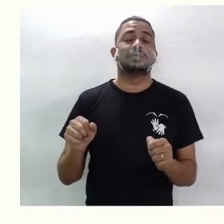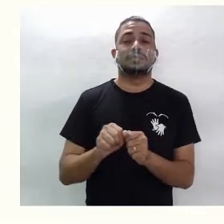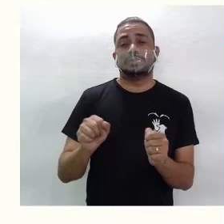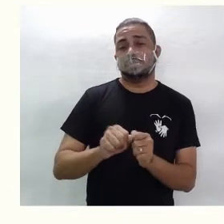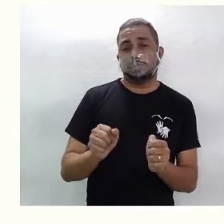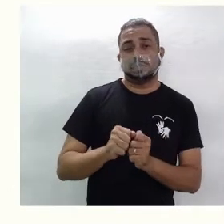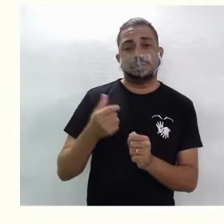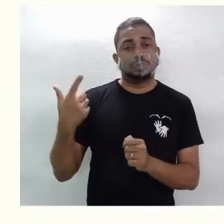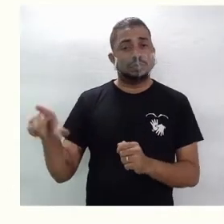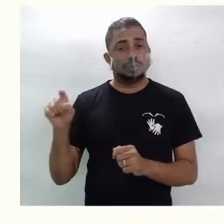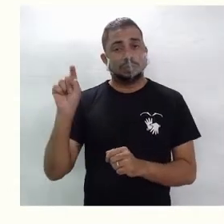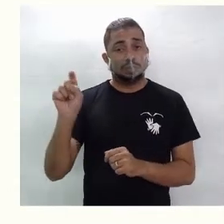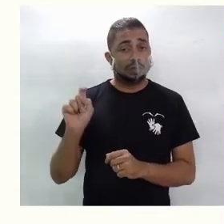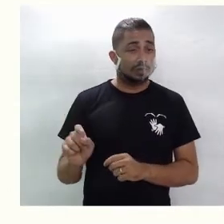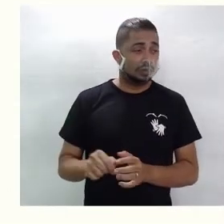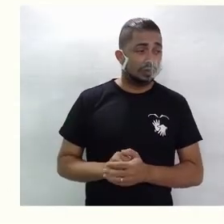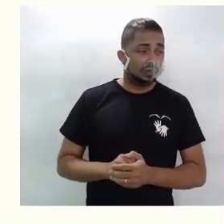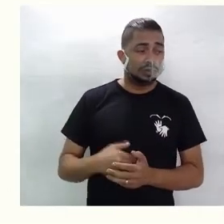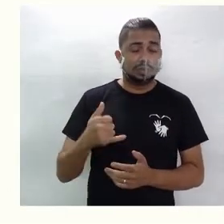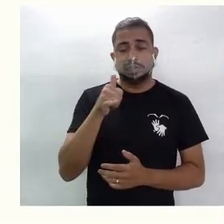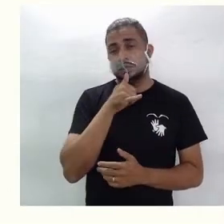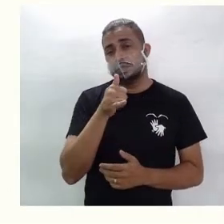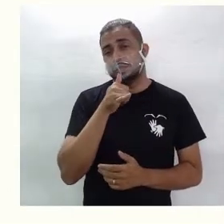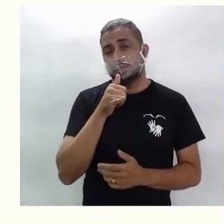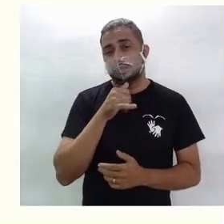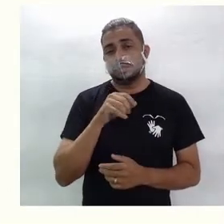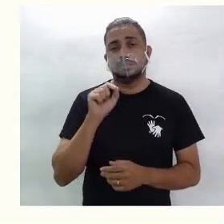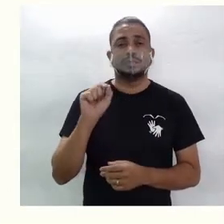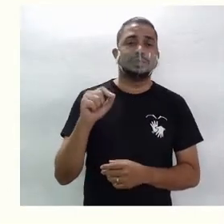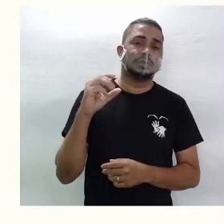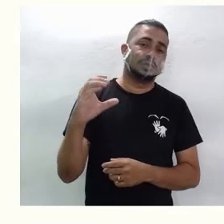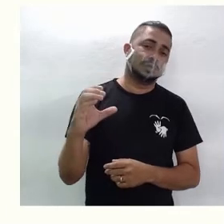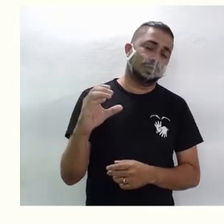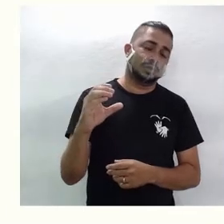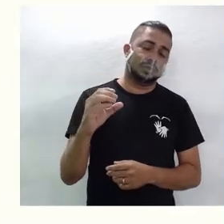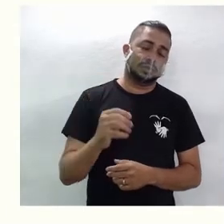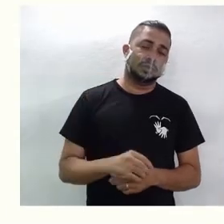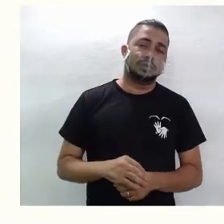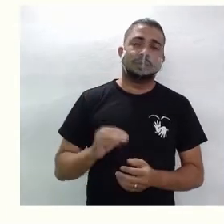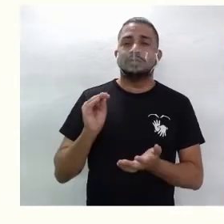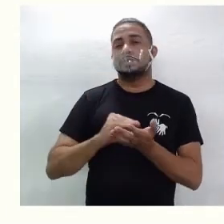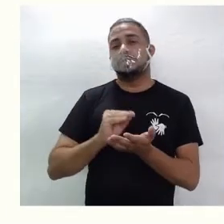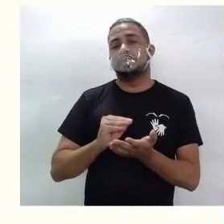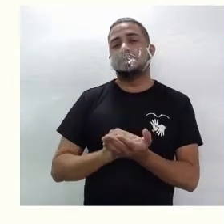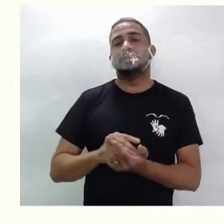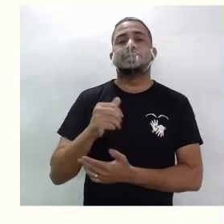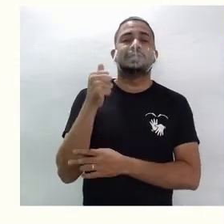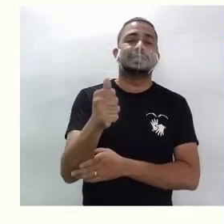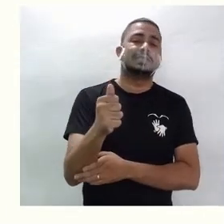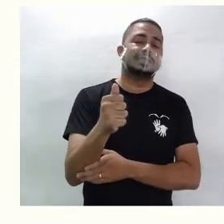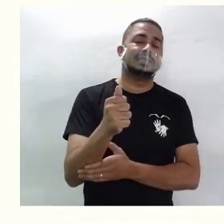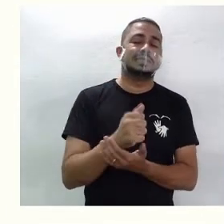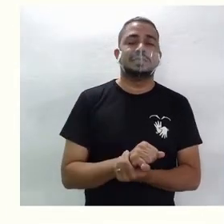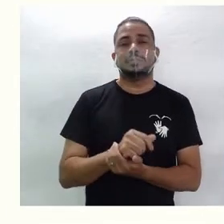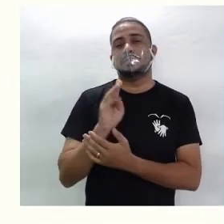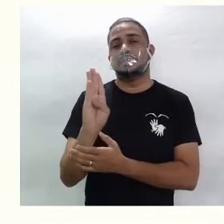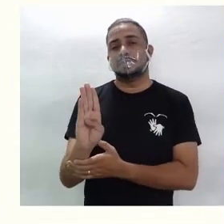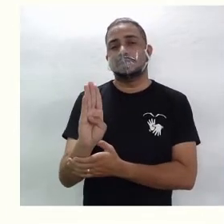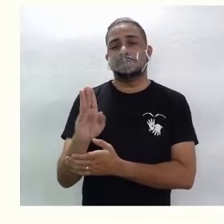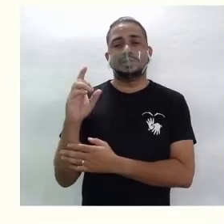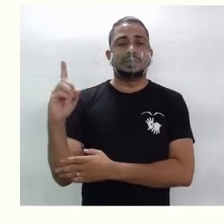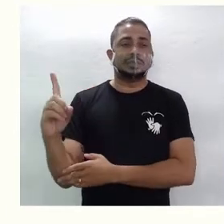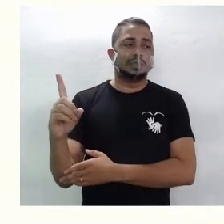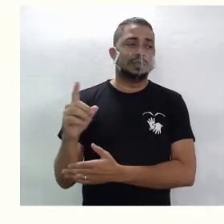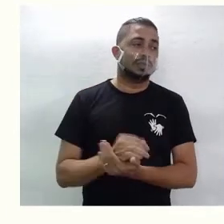os outros pontos, tá? O exemplo, eu dei o ponto C, ficou faltando fazer o ponto A, B e